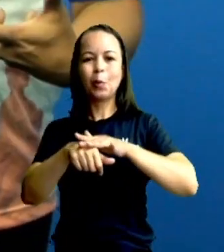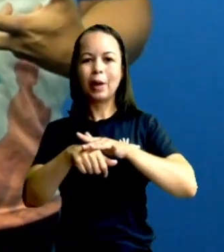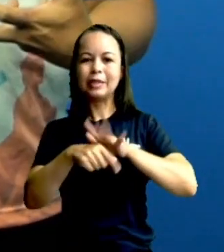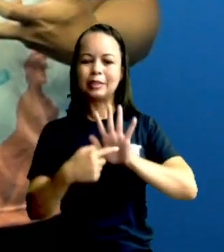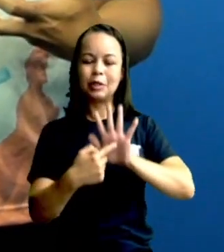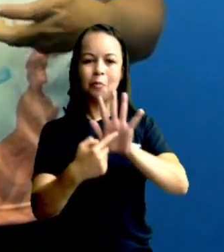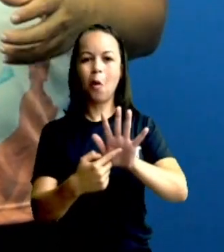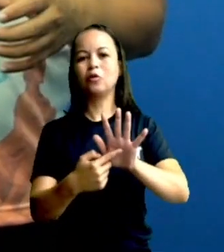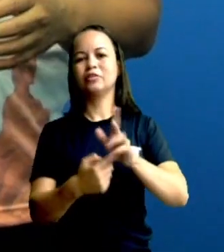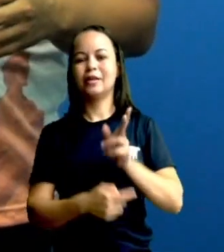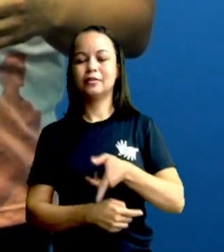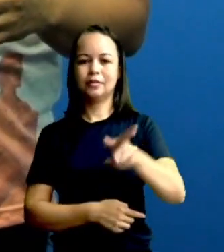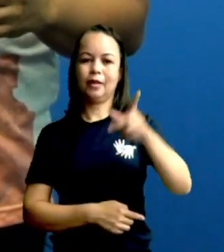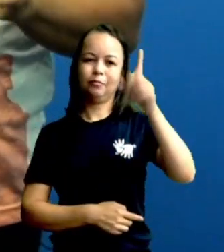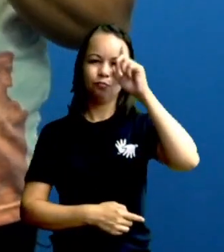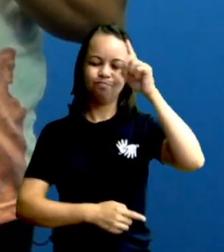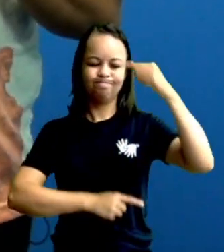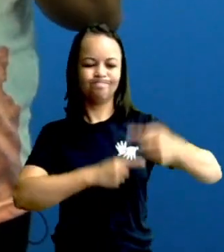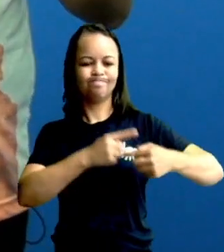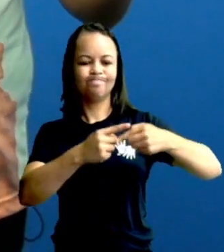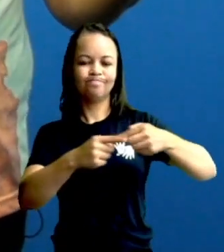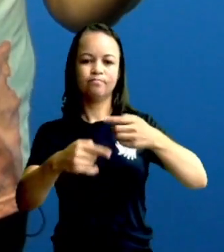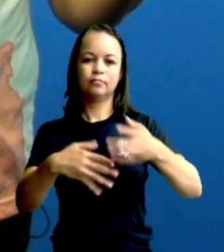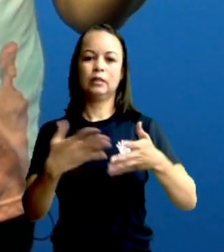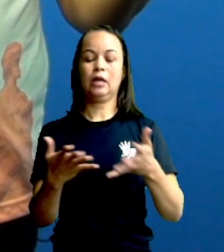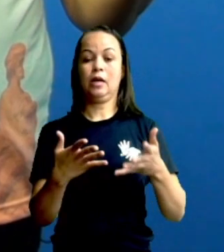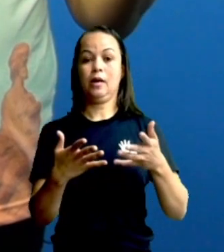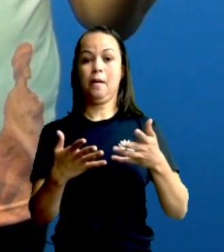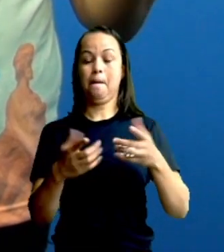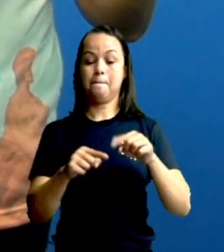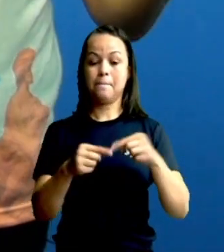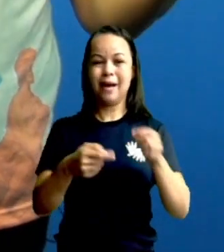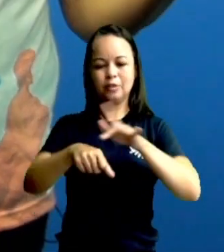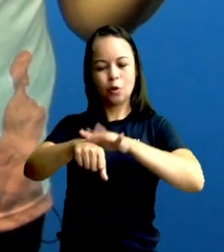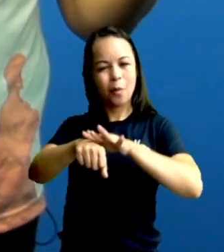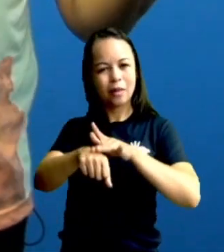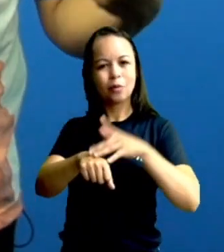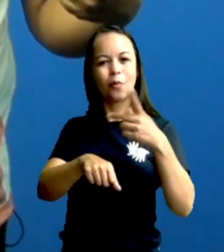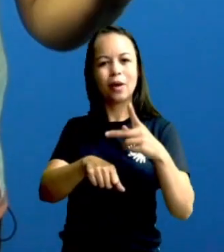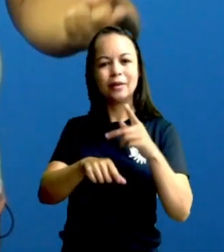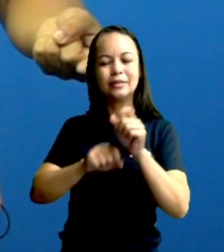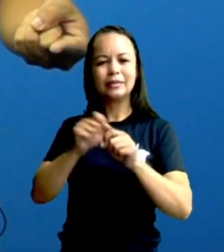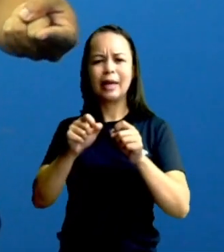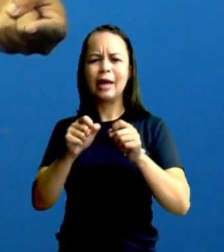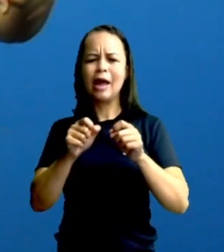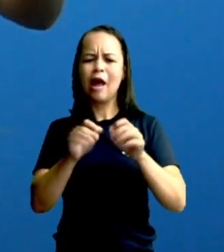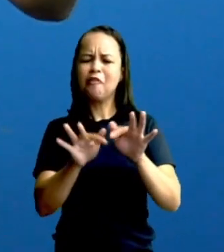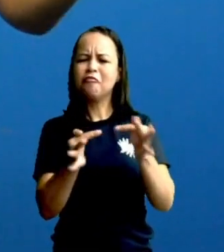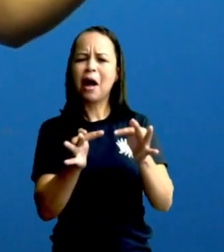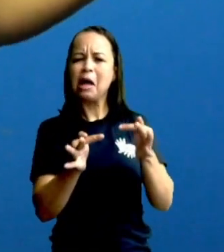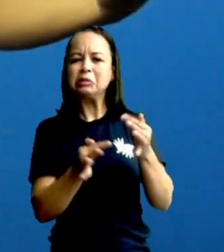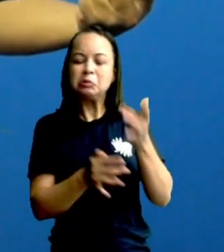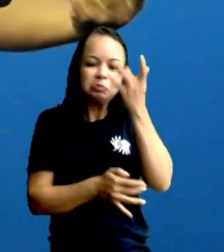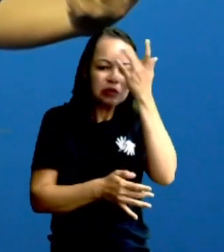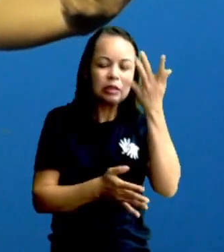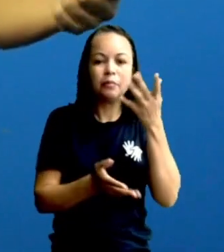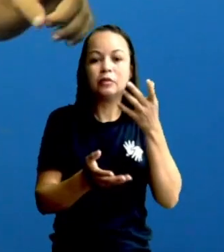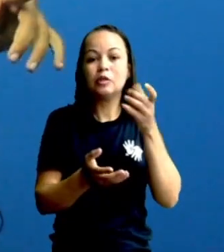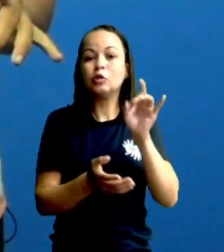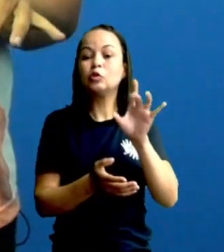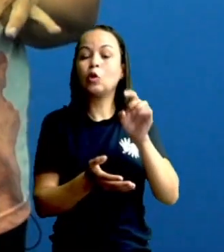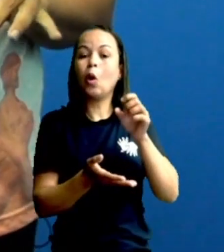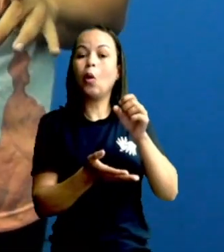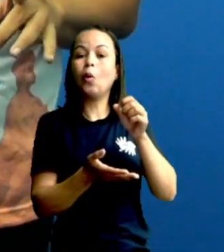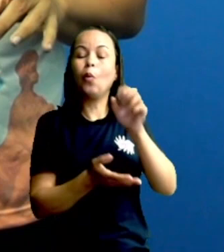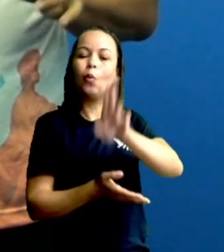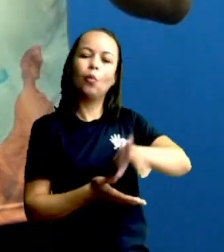no nosso dia a dia. Mas é uma doença, gente, que o tratamento dela relativamente é simples, é fácil. Apenas o uso de antibiótico.